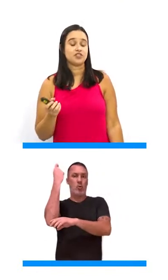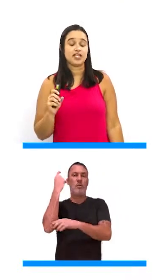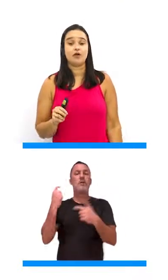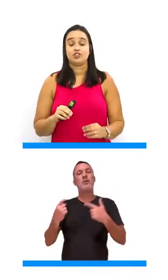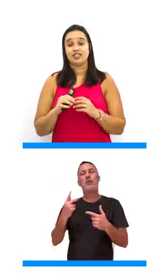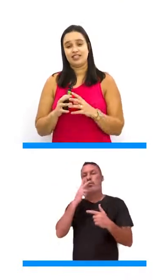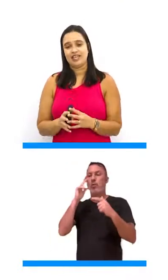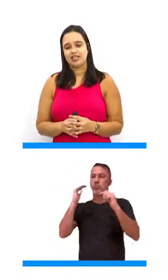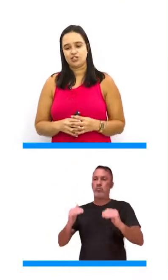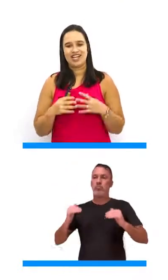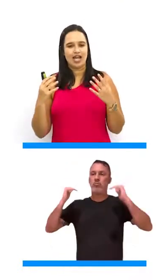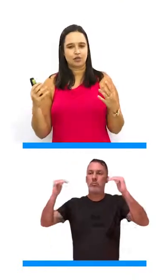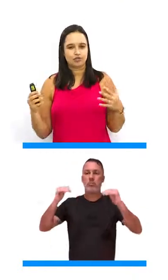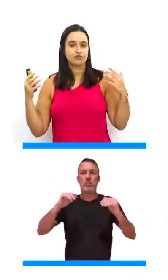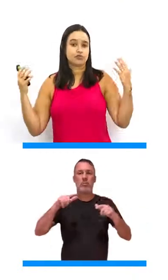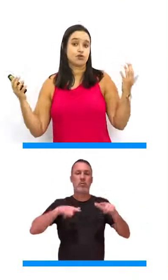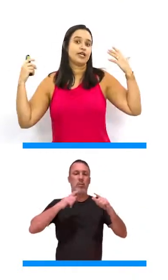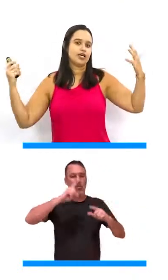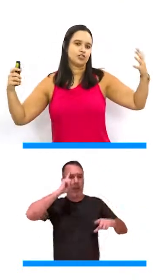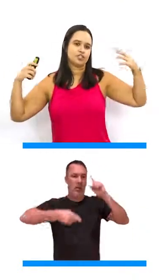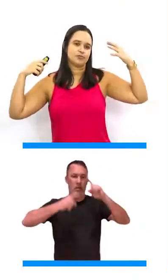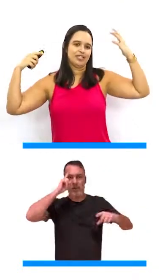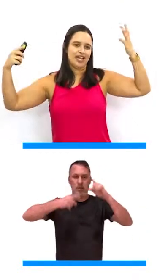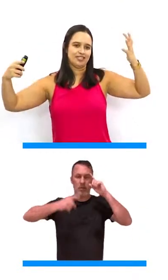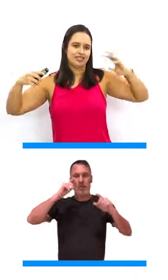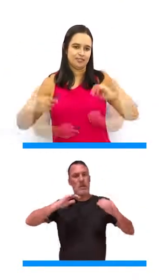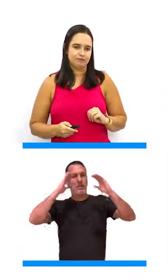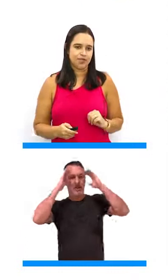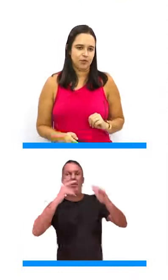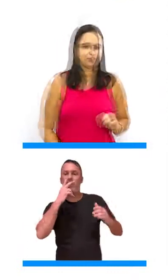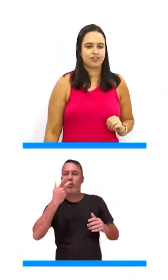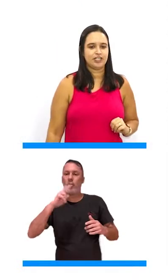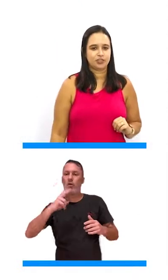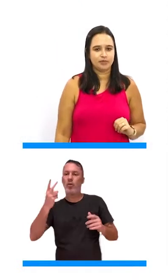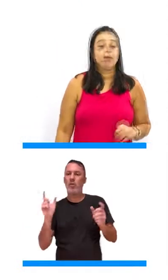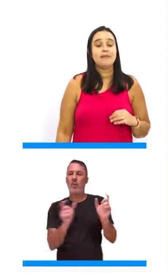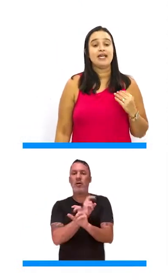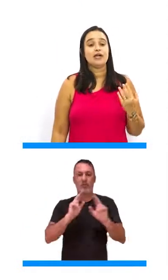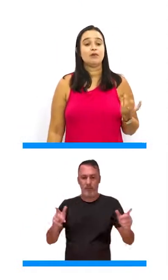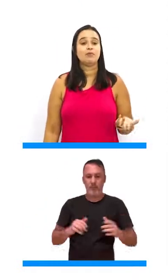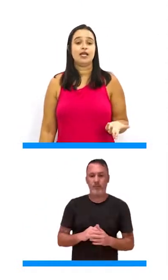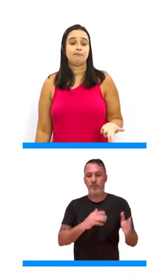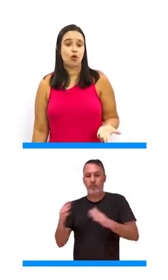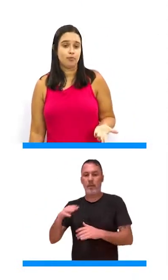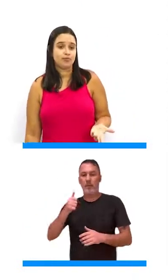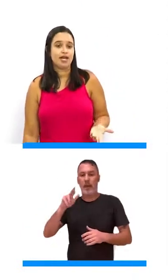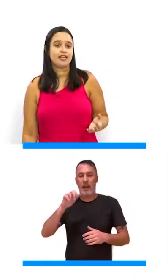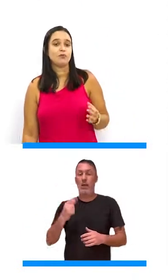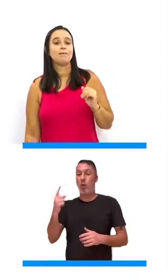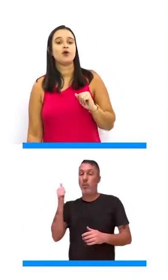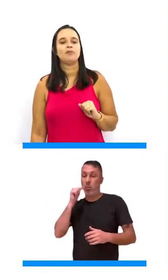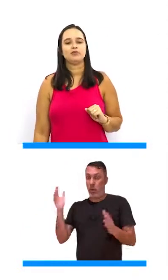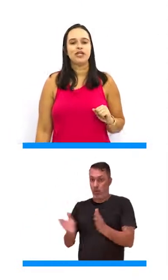alto fiscal, já dá a ideia de cargo, de função grande, respeitada, né? Então, diferente também. Maria é uma mulher pobre e